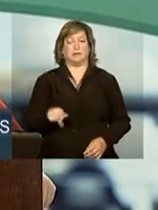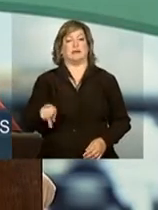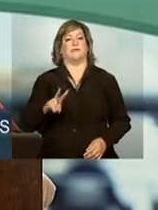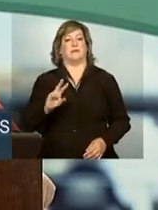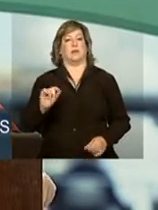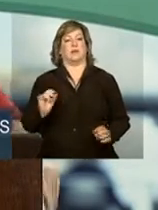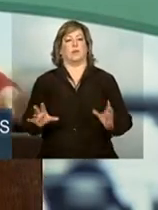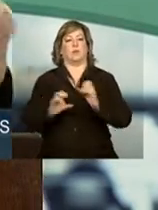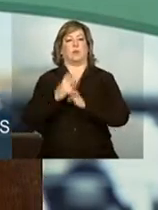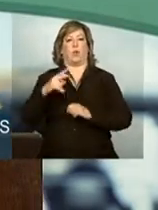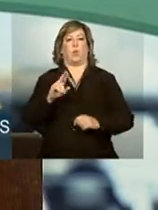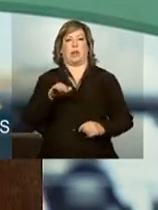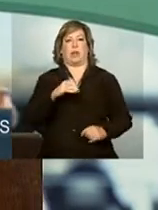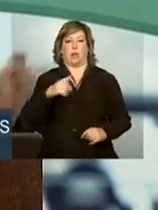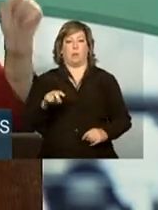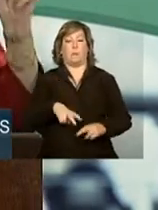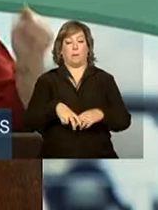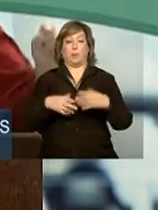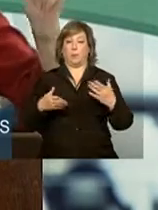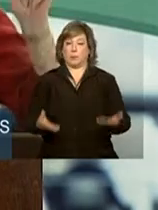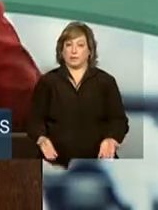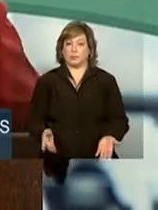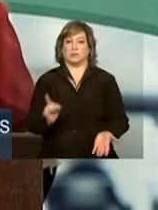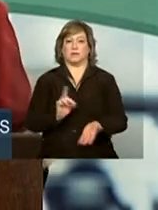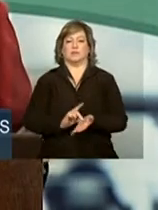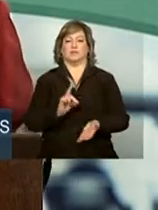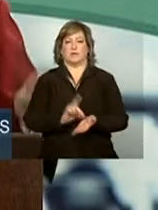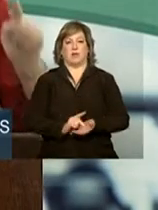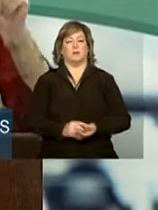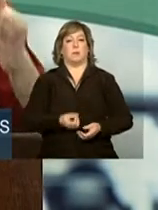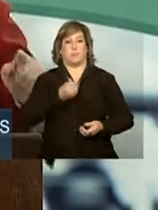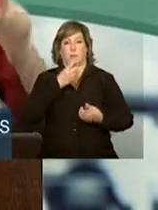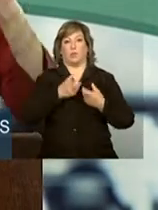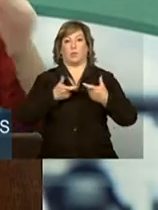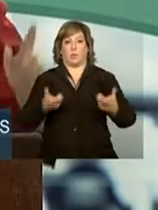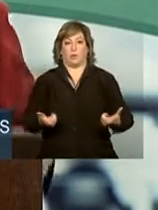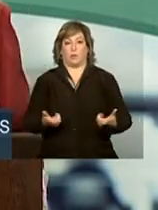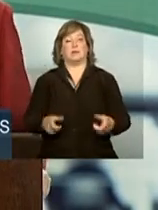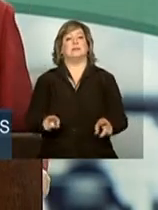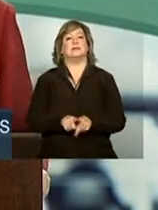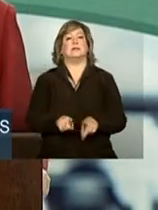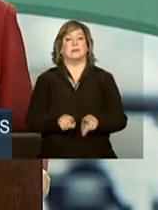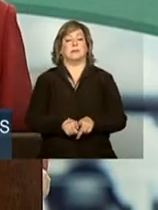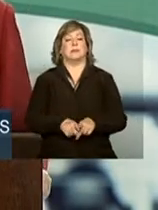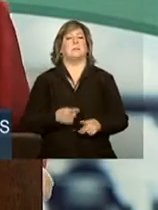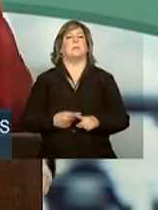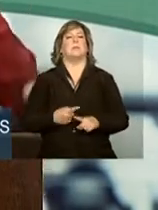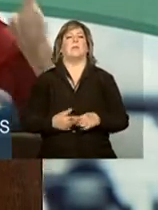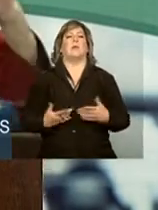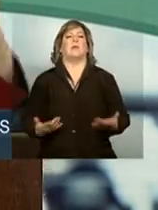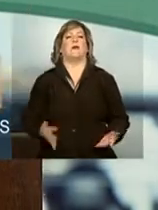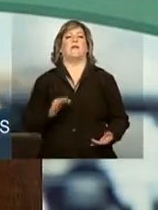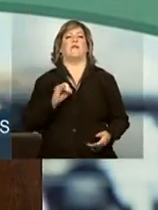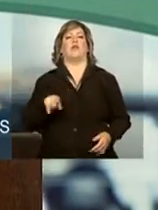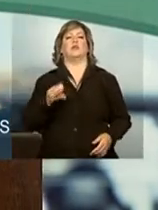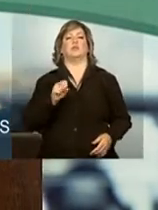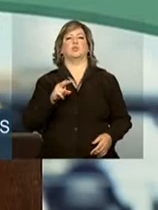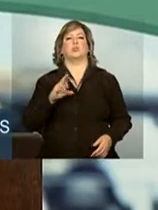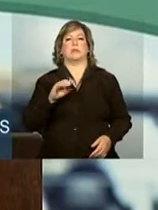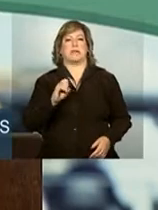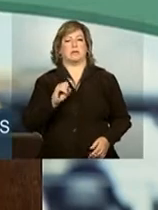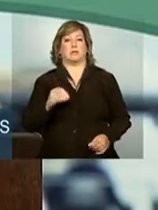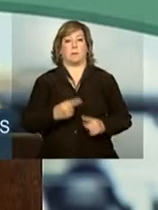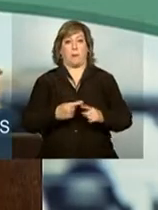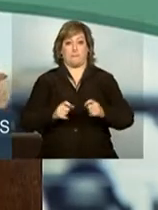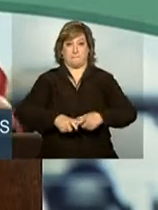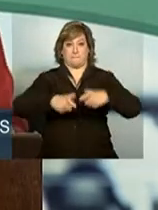União. Por isso, de fato, foi um sucesso. Além disso, por que foi um sucesso? Porque as maiores